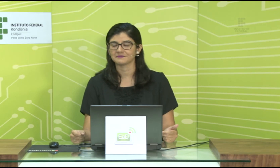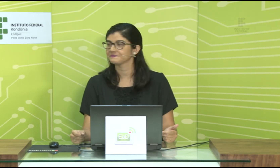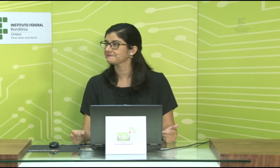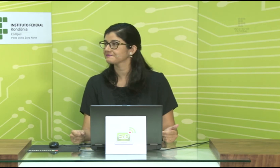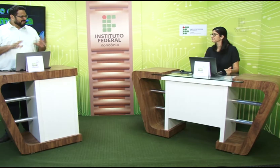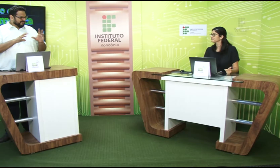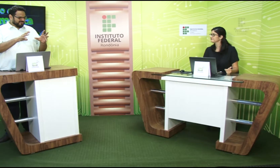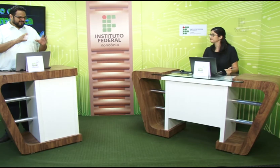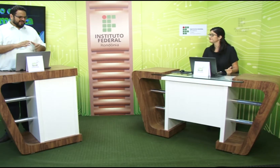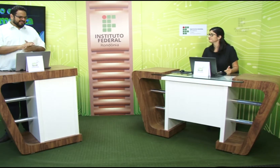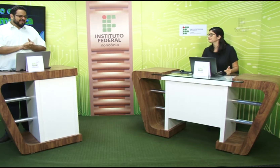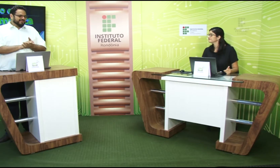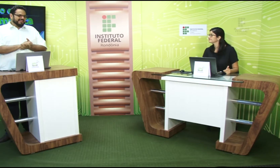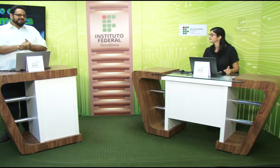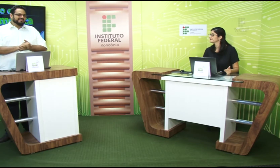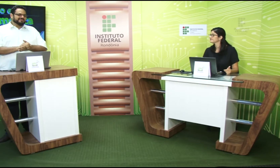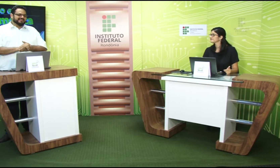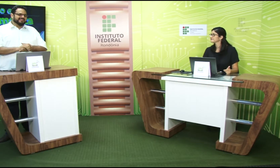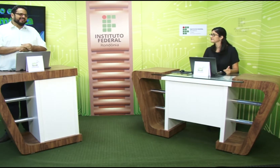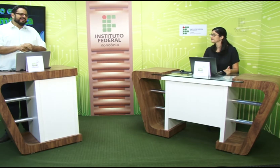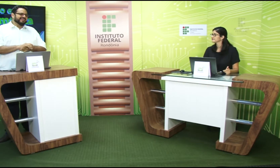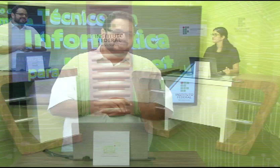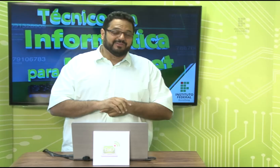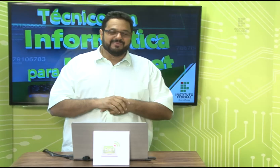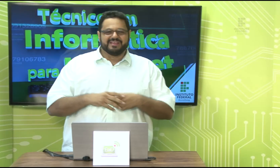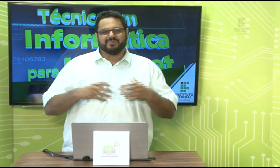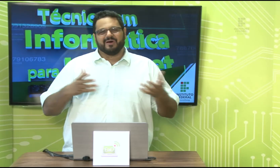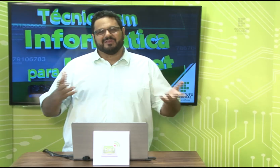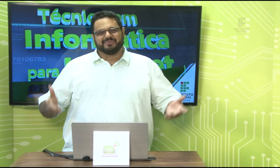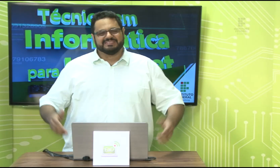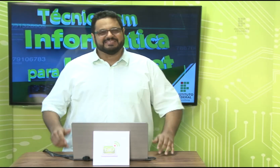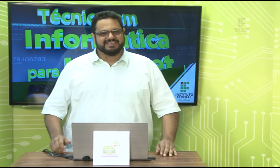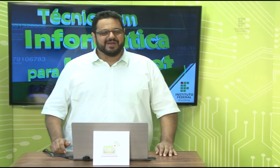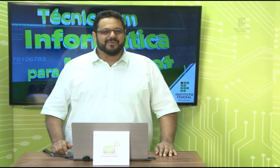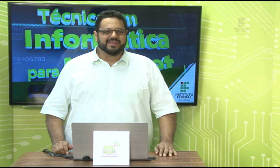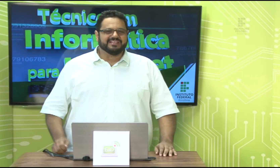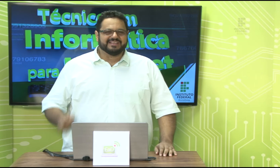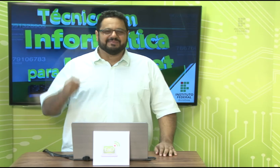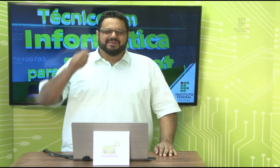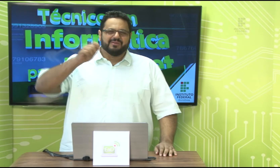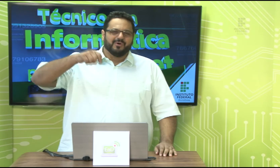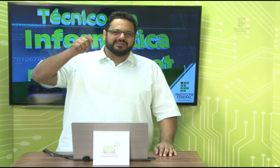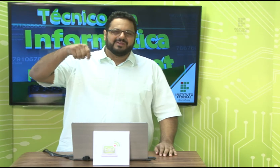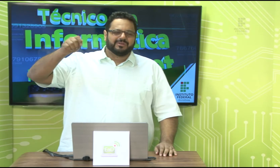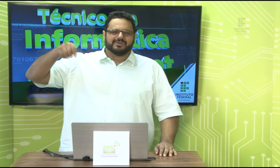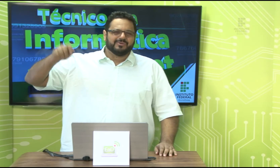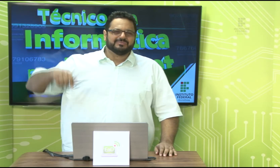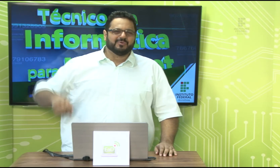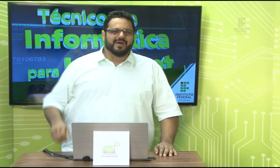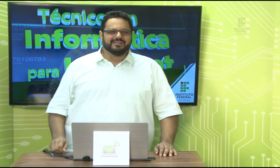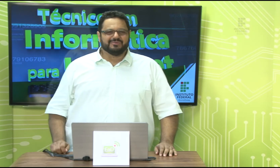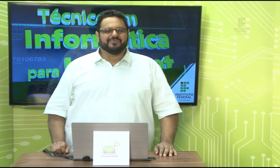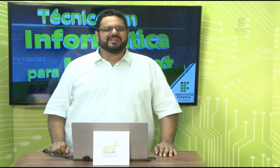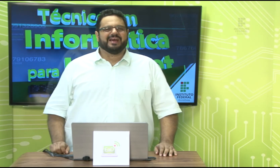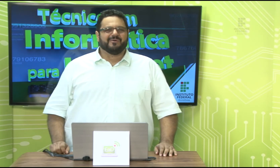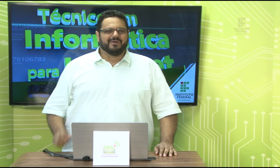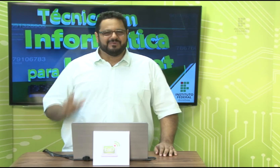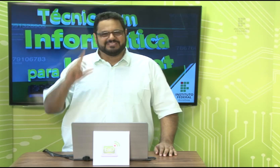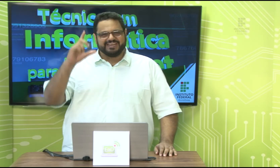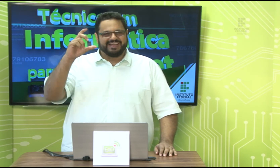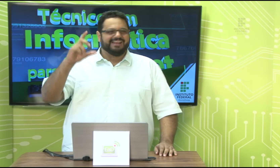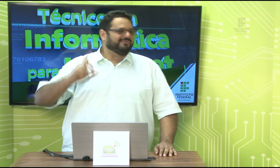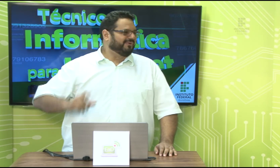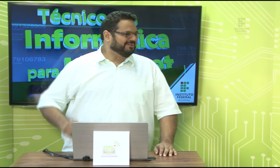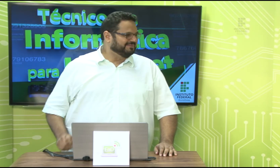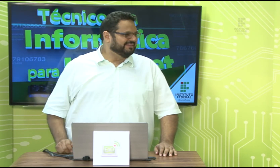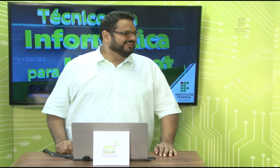sala. Só um adendo aí, né, professora? Eu também dou aula no presencial, a gente anota coisas no quadro e no final o aluno